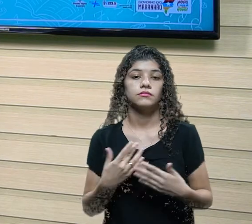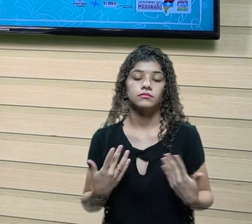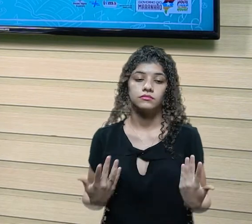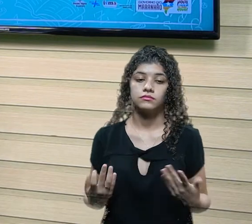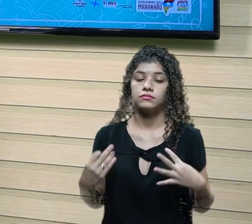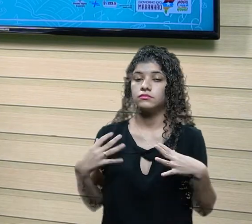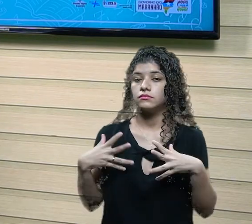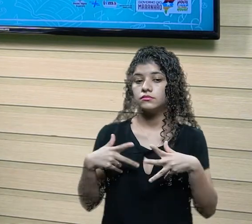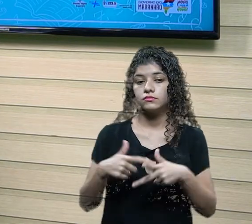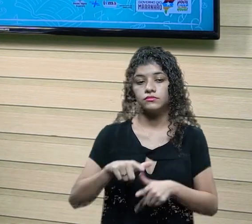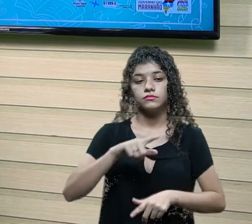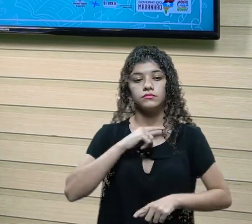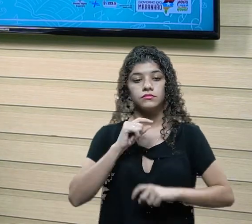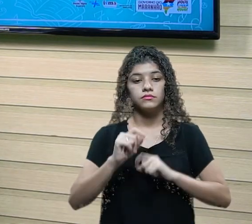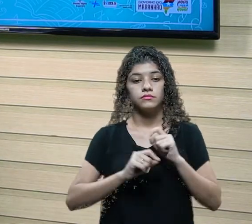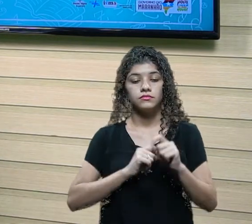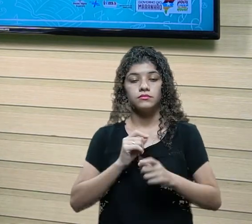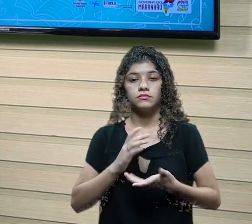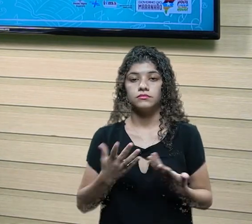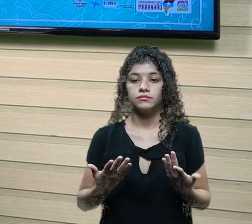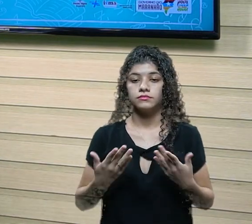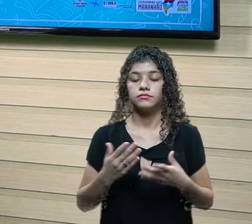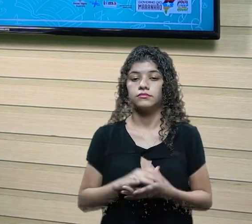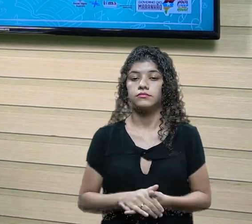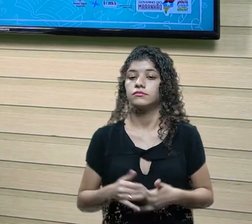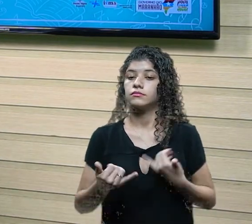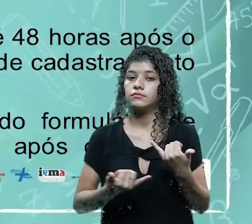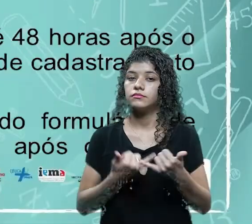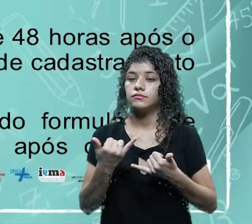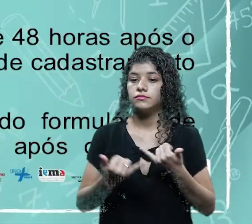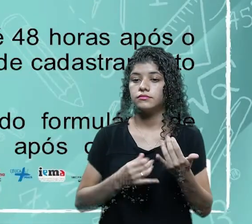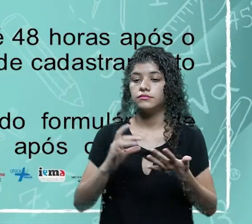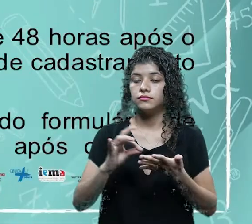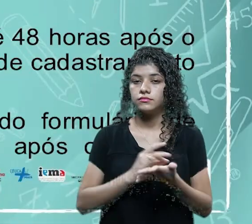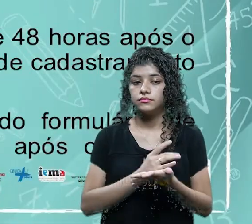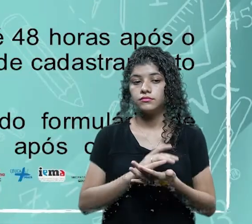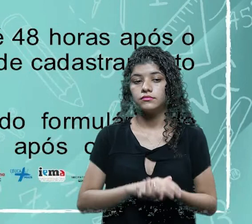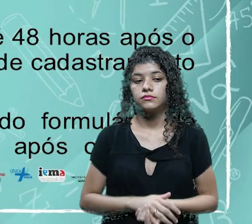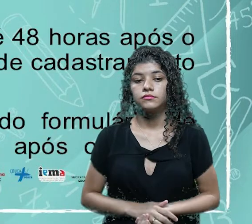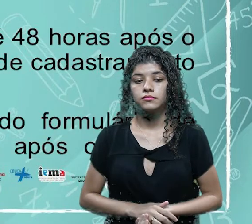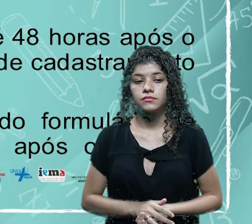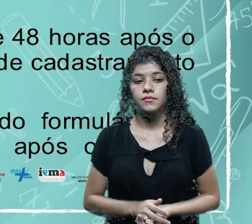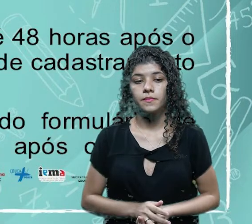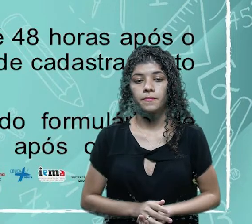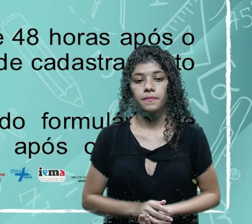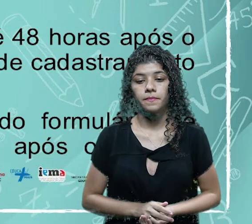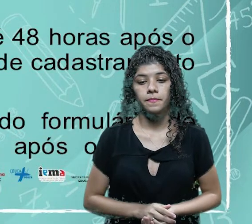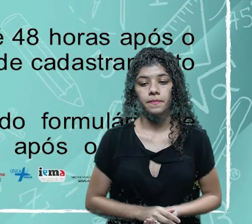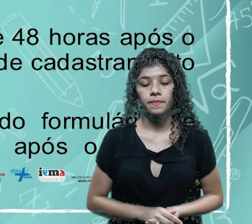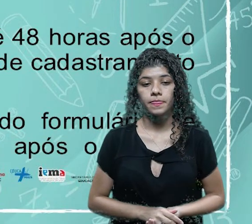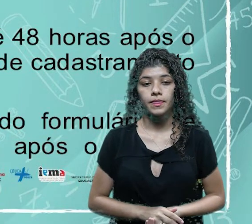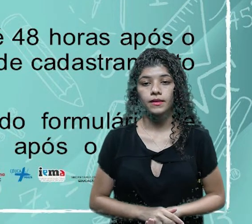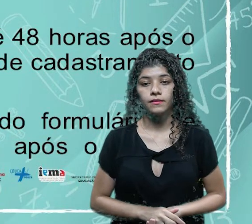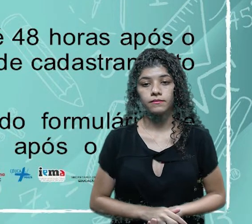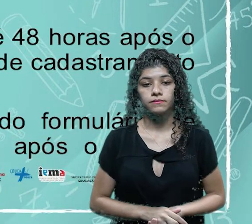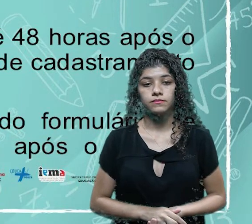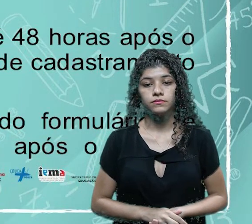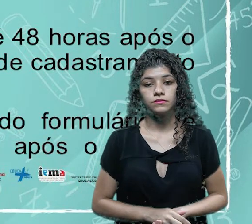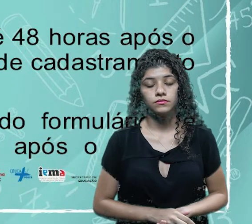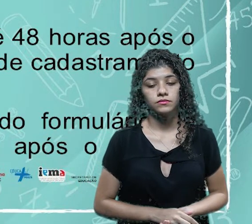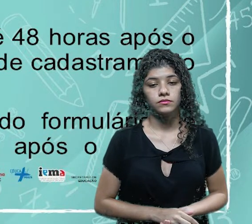uma inscrição grátis Então tudo isso é alguém me ficar são e por exemplo aqui